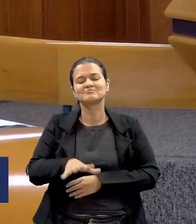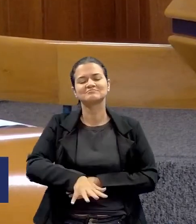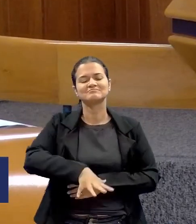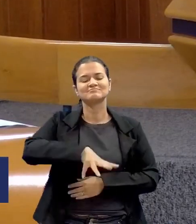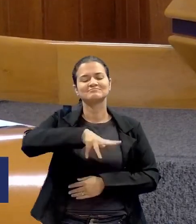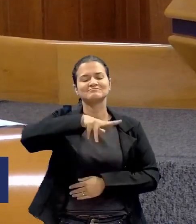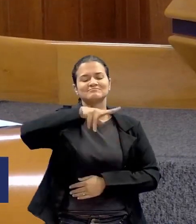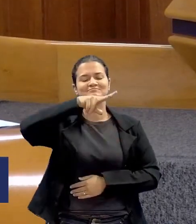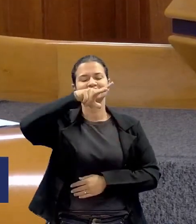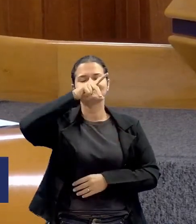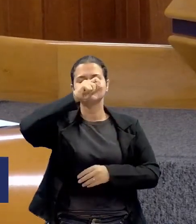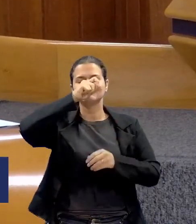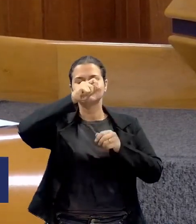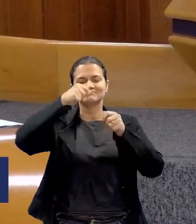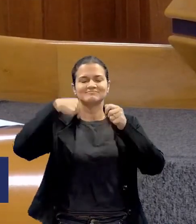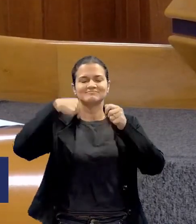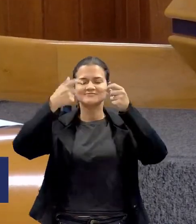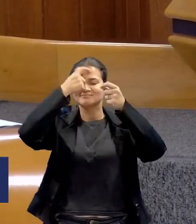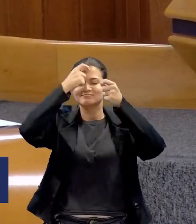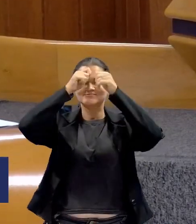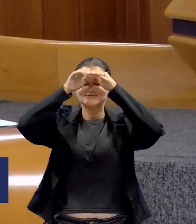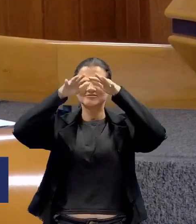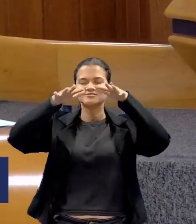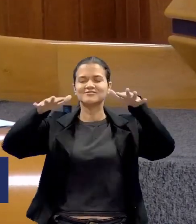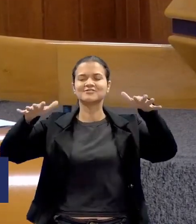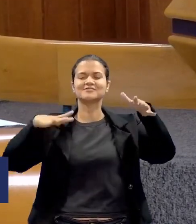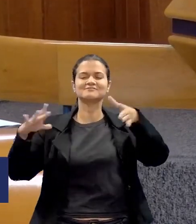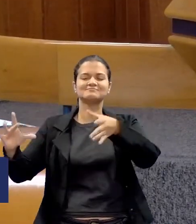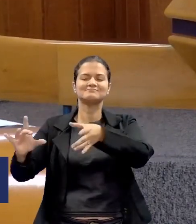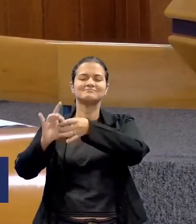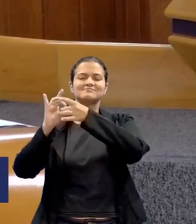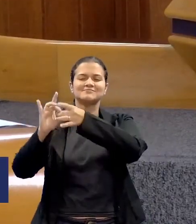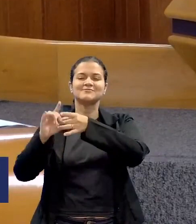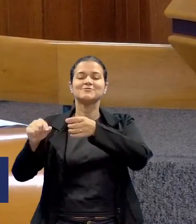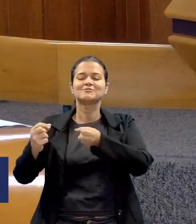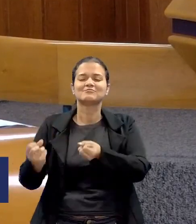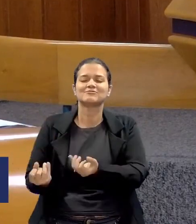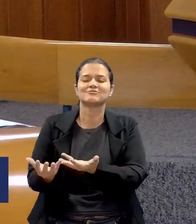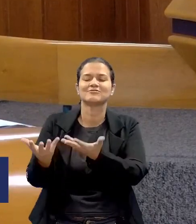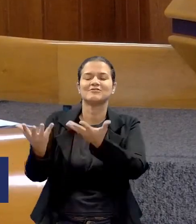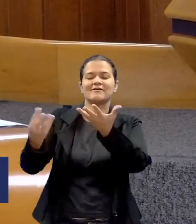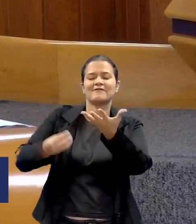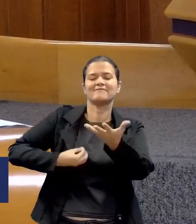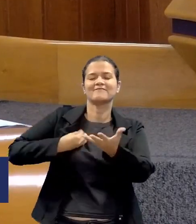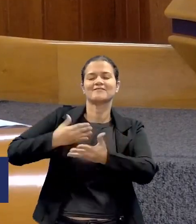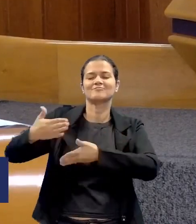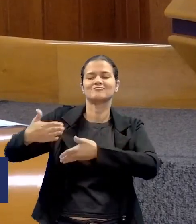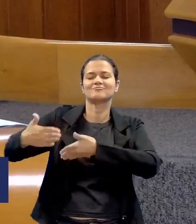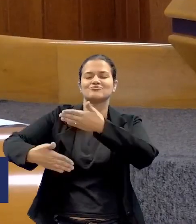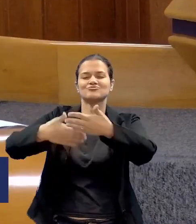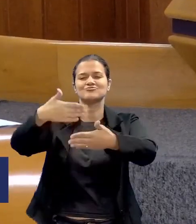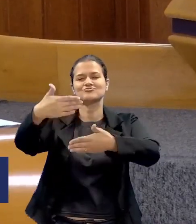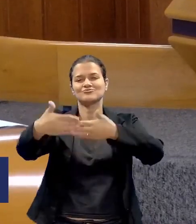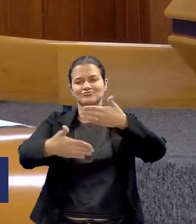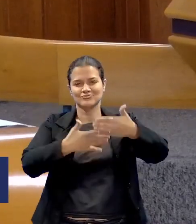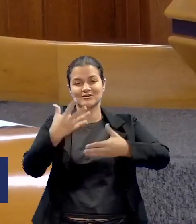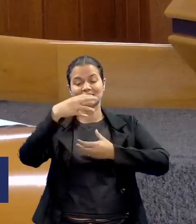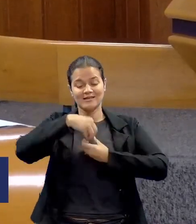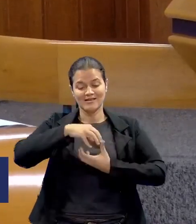mentalmente, acompanhar com alegria e confiança o fluir da vida, o pulsar em alma,